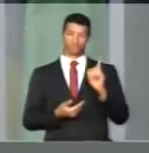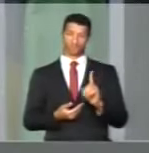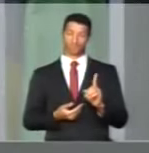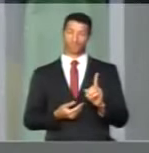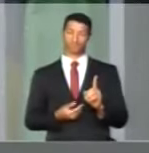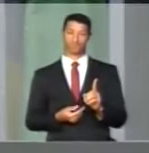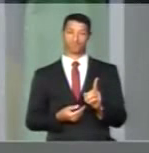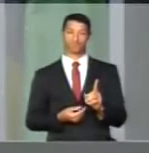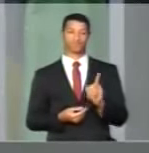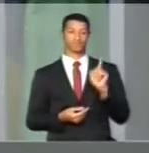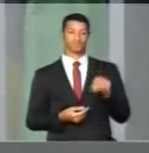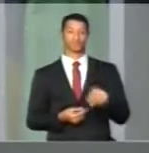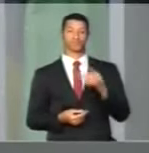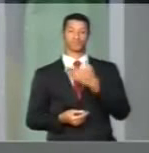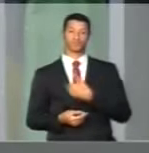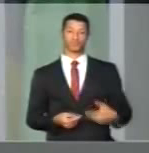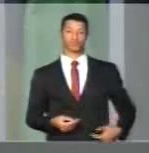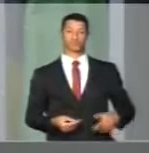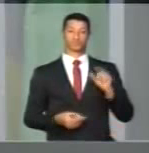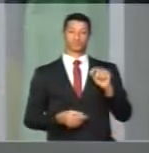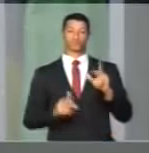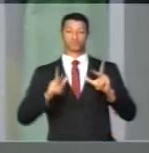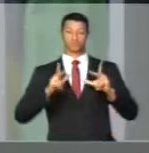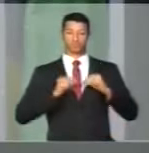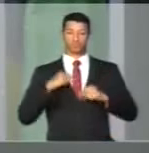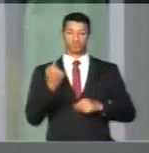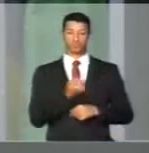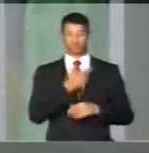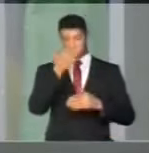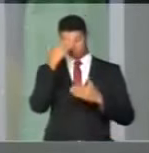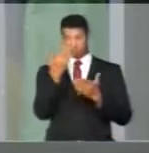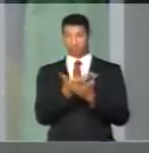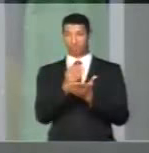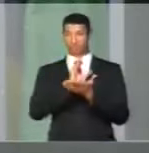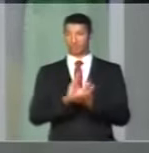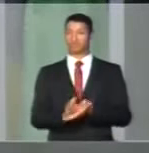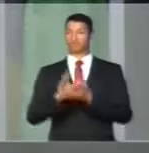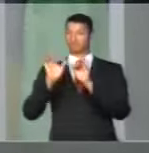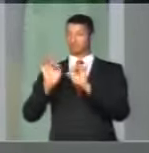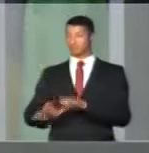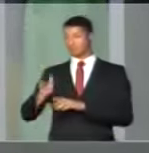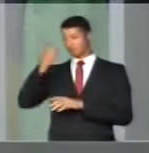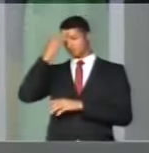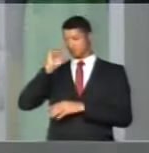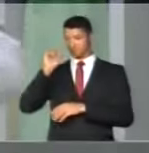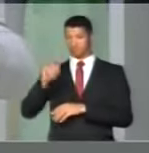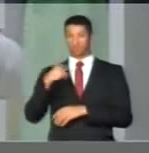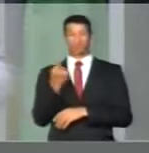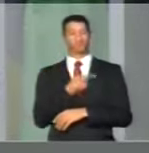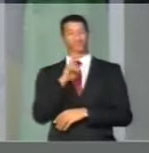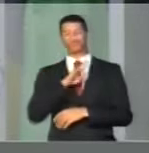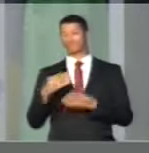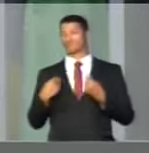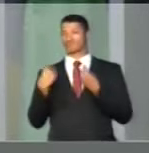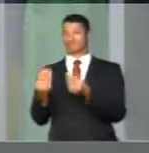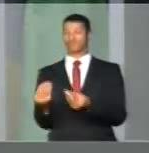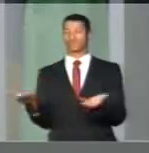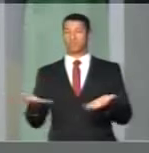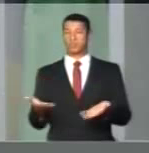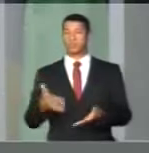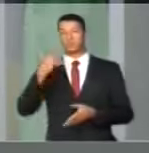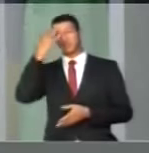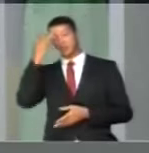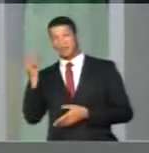senhoras deputados. É esse governo que merece que nós confiemos e deixemos para amanhã aquilo que não vai ser entregue nem hoje,